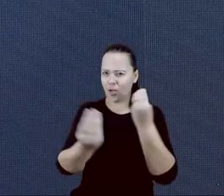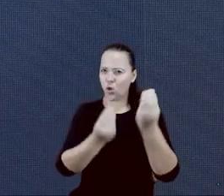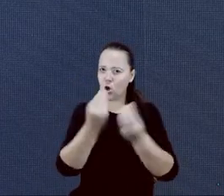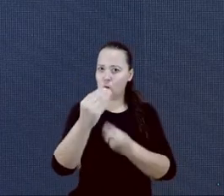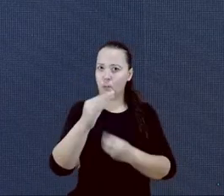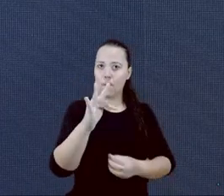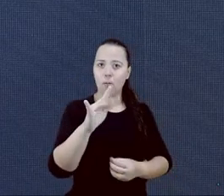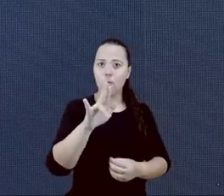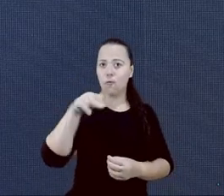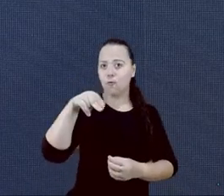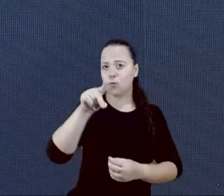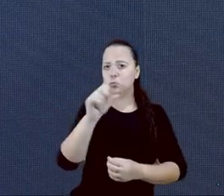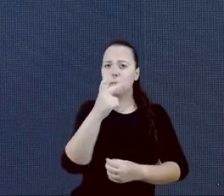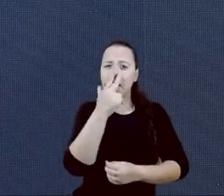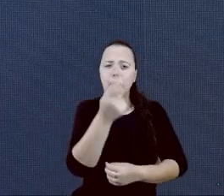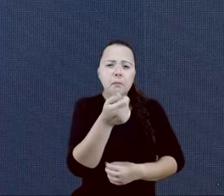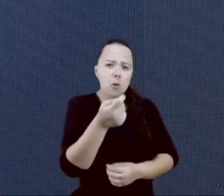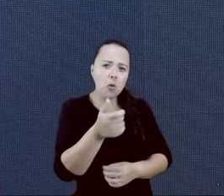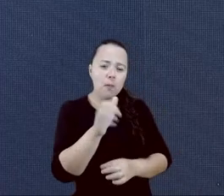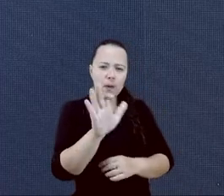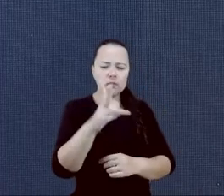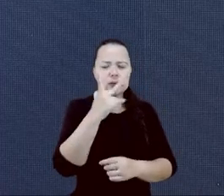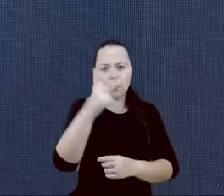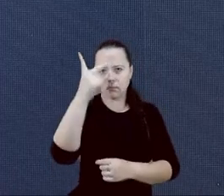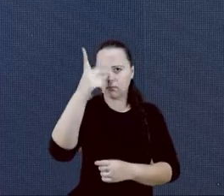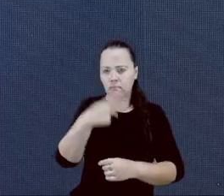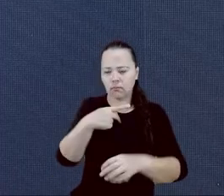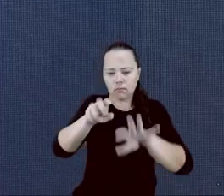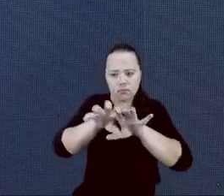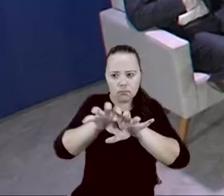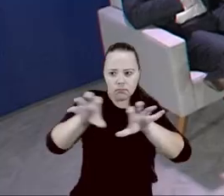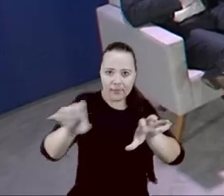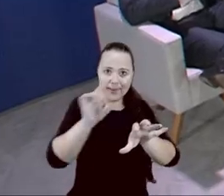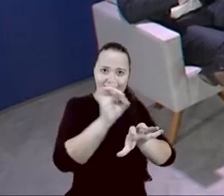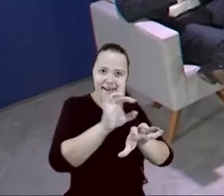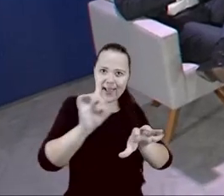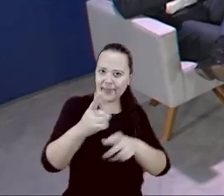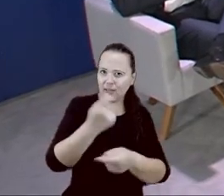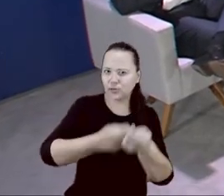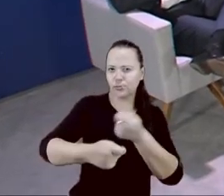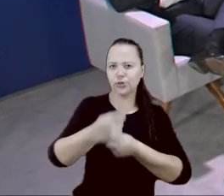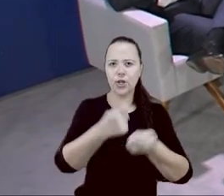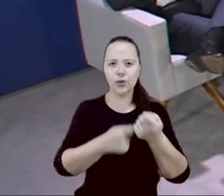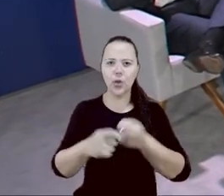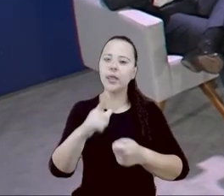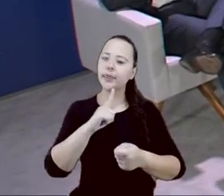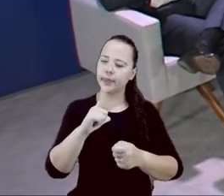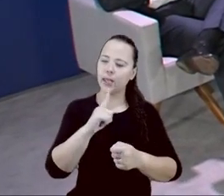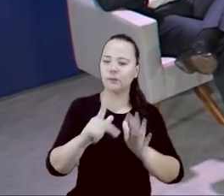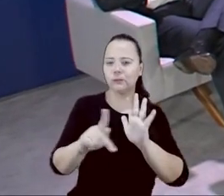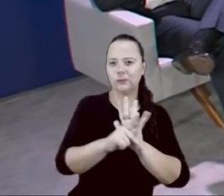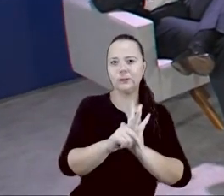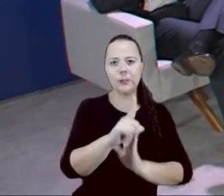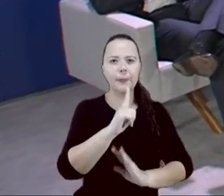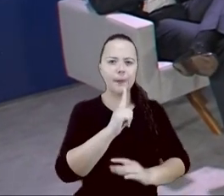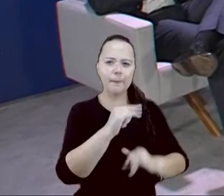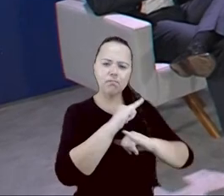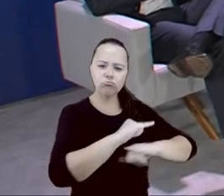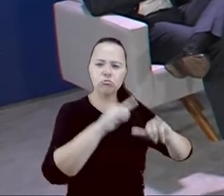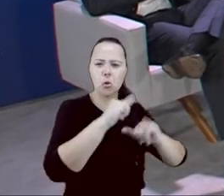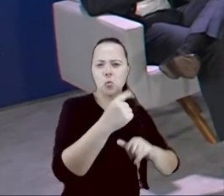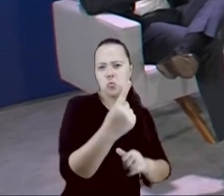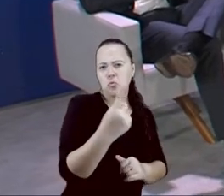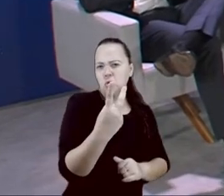parecer pequeno mas quando você individualiza o problema para cada gestor para cada fundo existe um caso em que havia uma exposição de um dois três